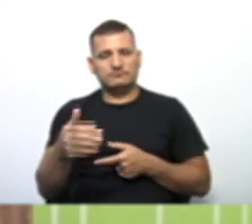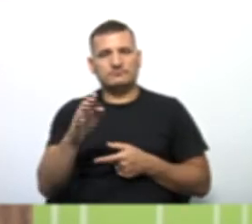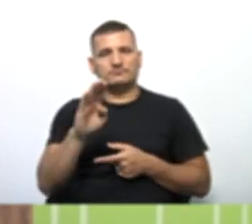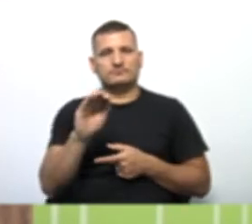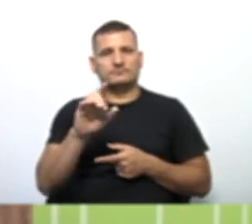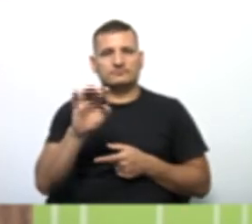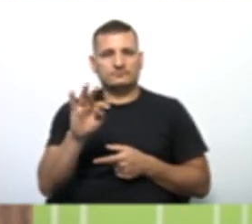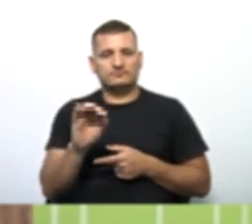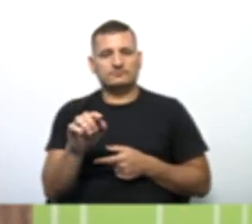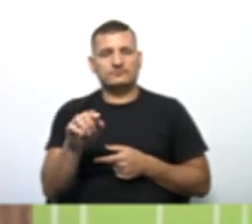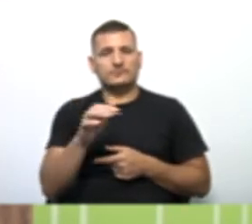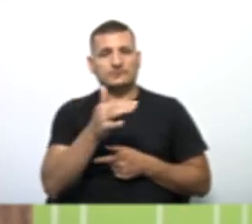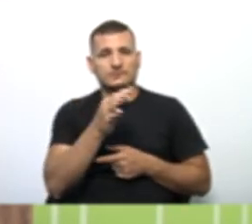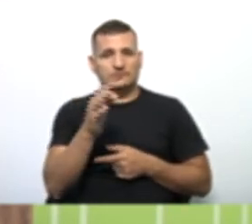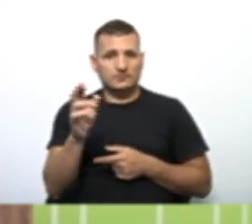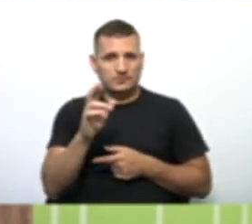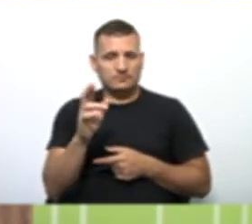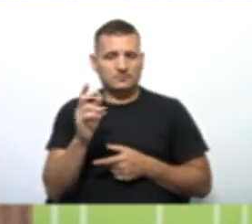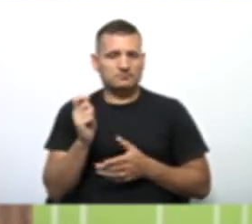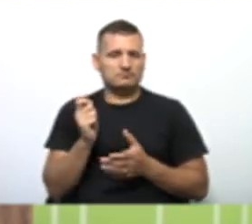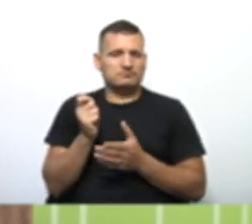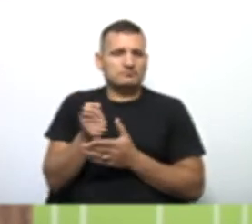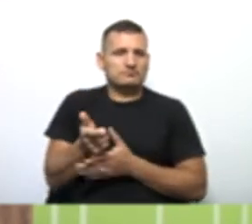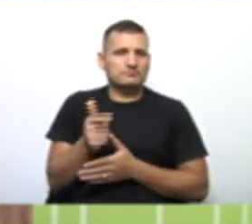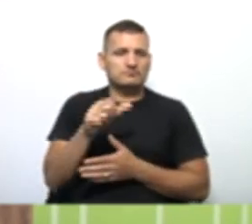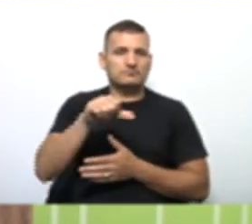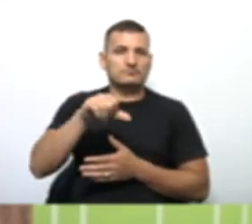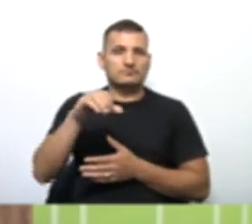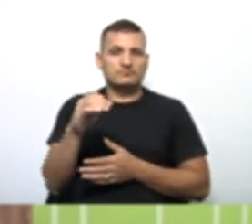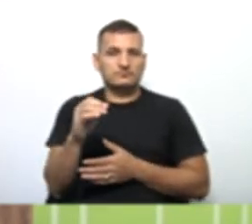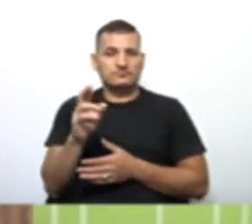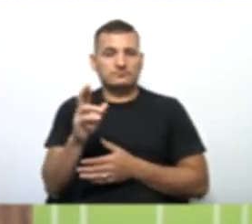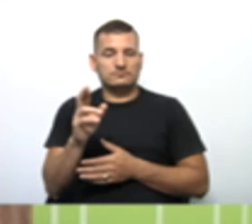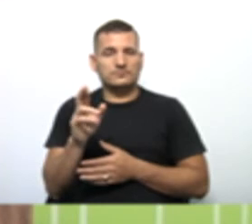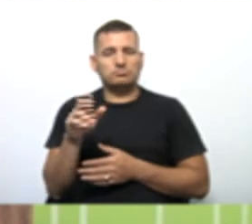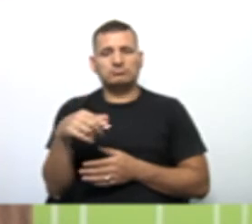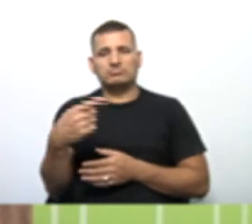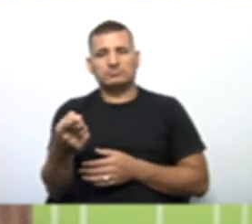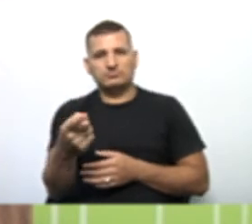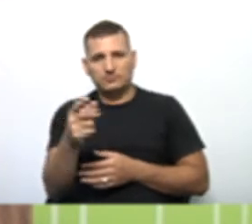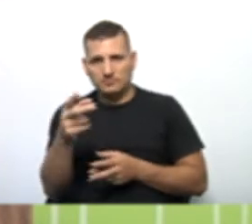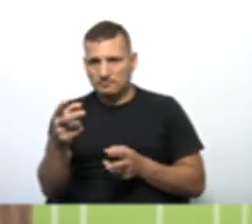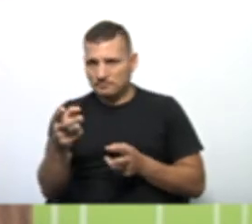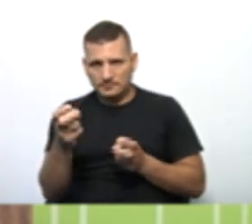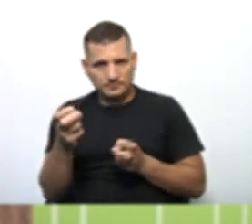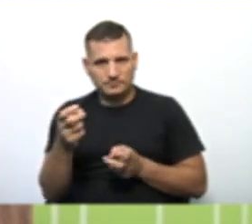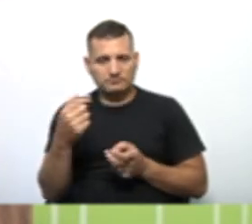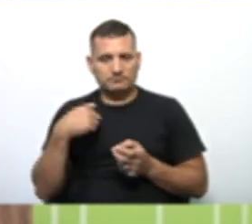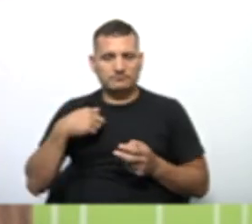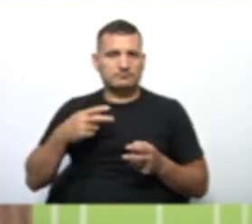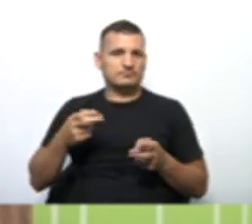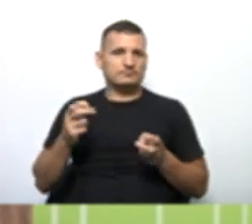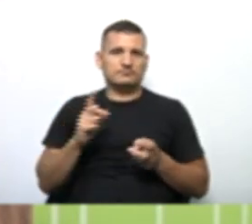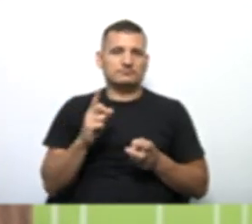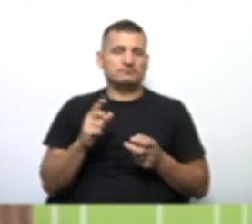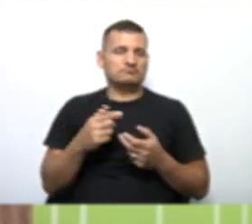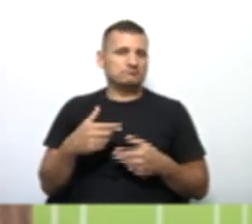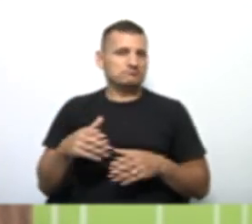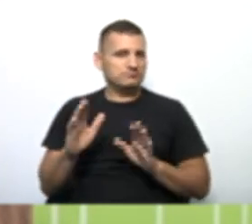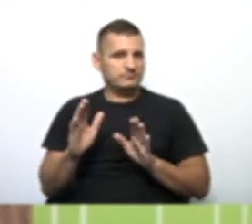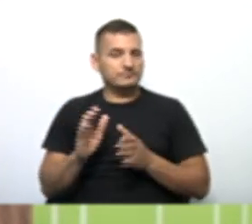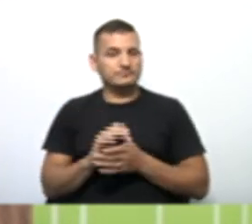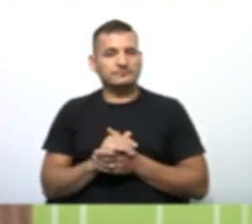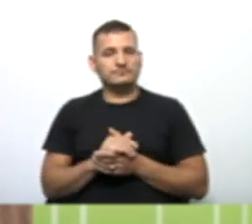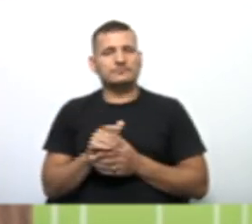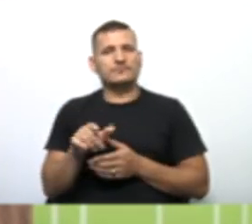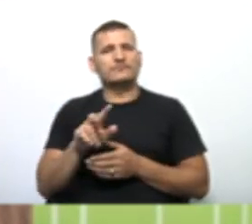e você pagou 90. Nem a pessoa no caixa percebeu e nem você também percebeu. E passou, simplesmente. Isso vai